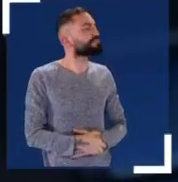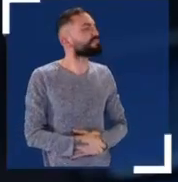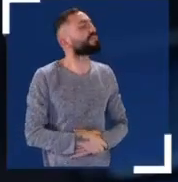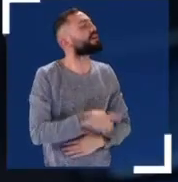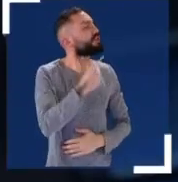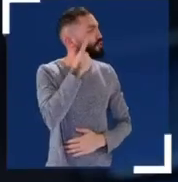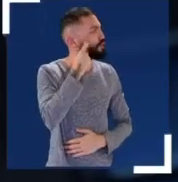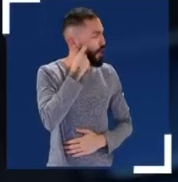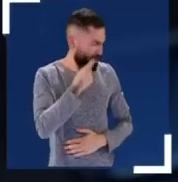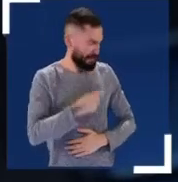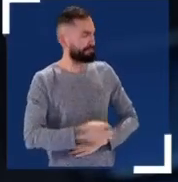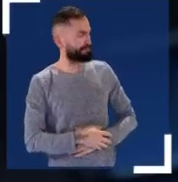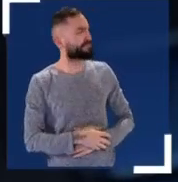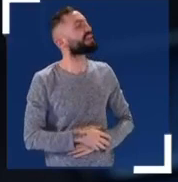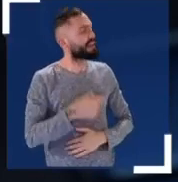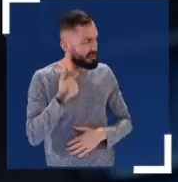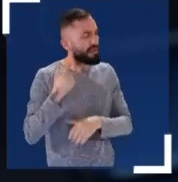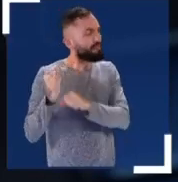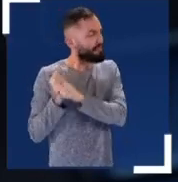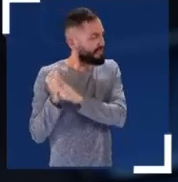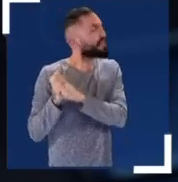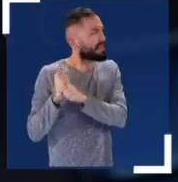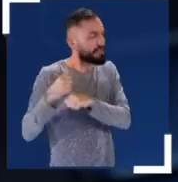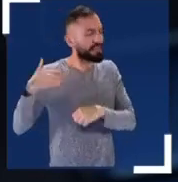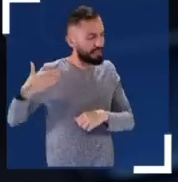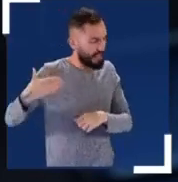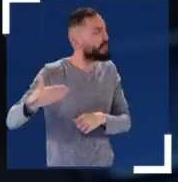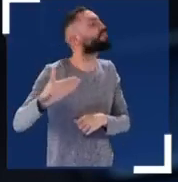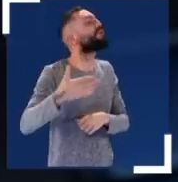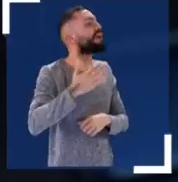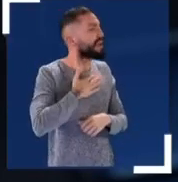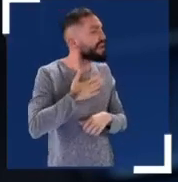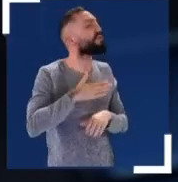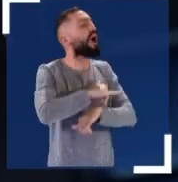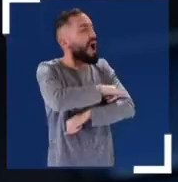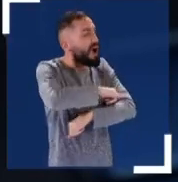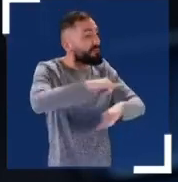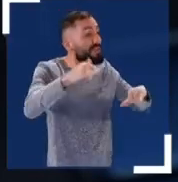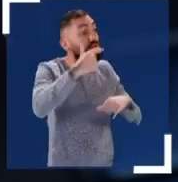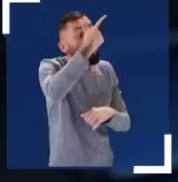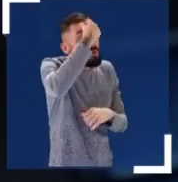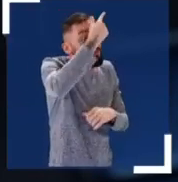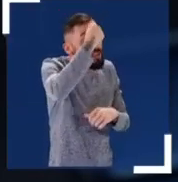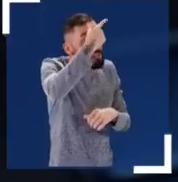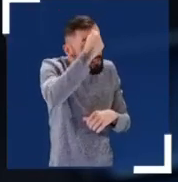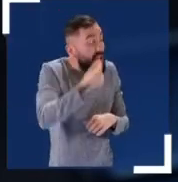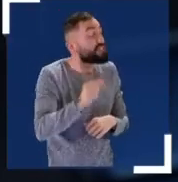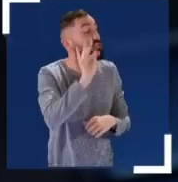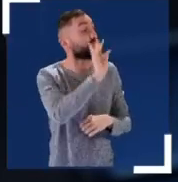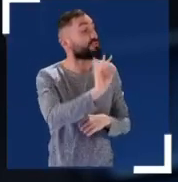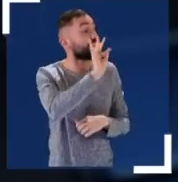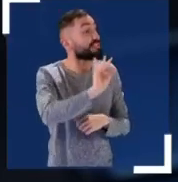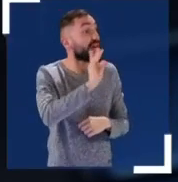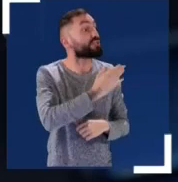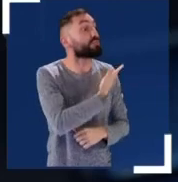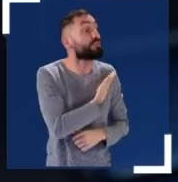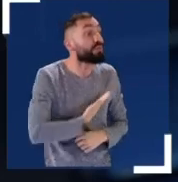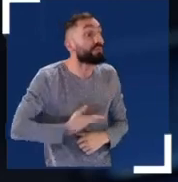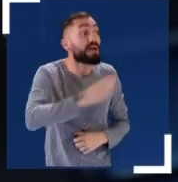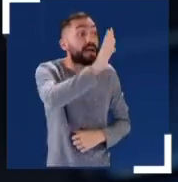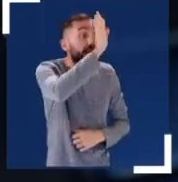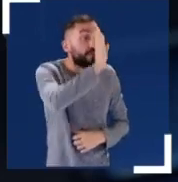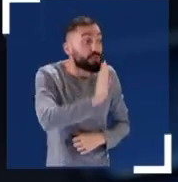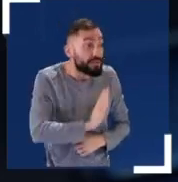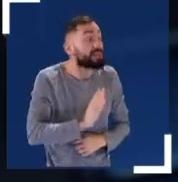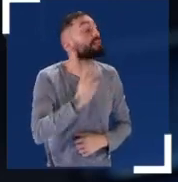durante um período importante, tenho defendido para todo mundo a universidade pública e gratuita. Acho que isso é uma conquista importante de São